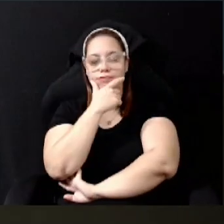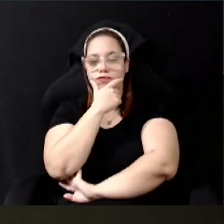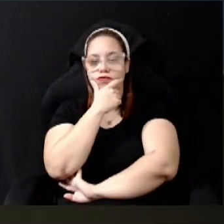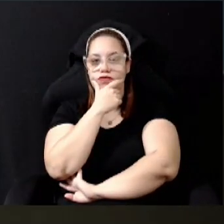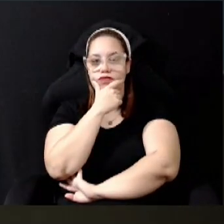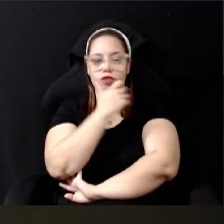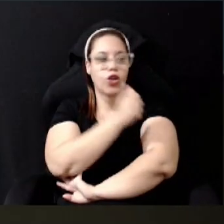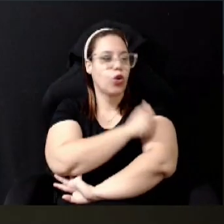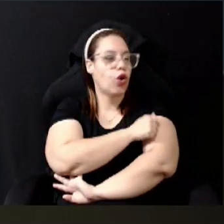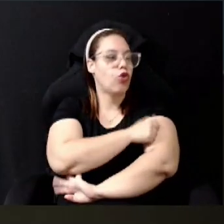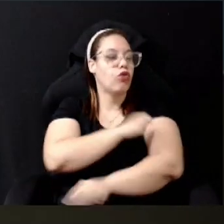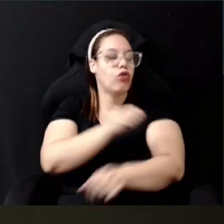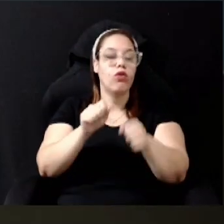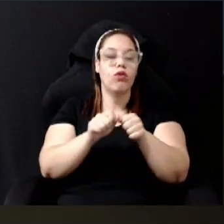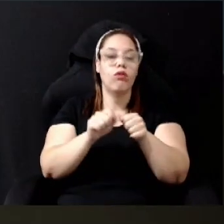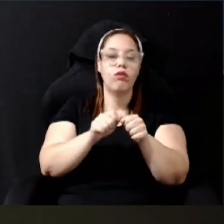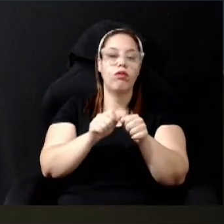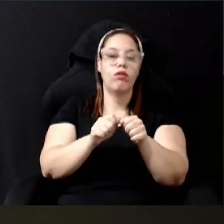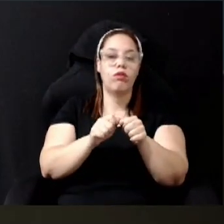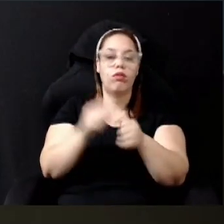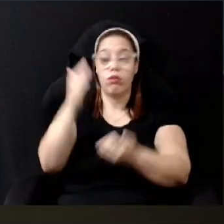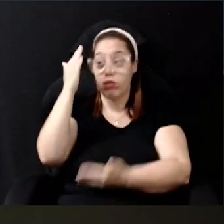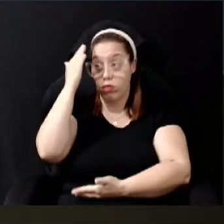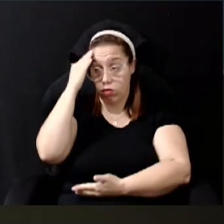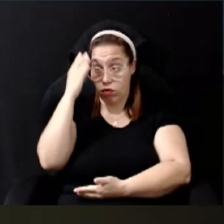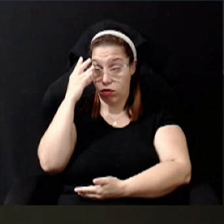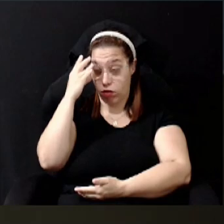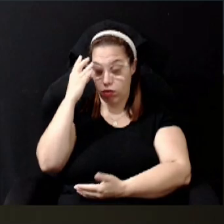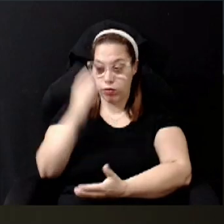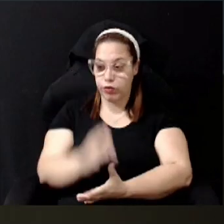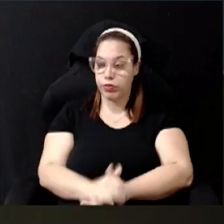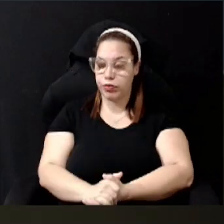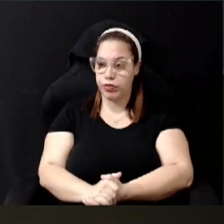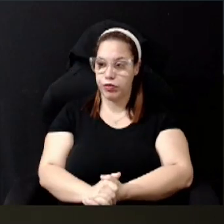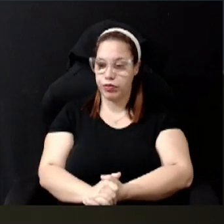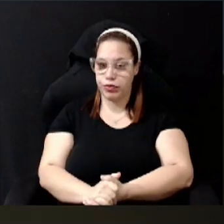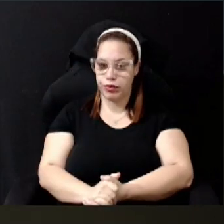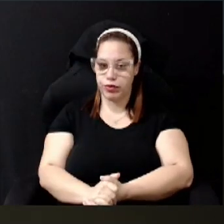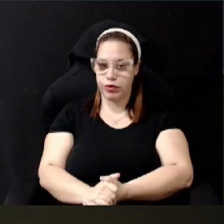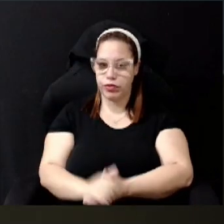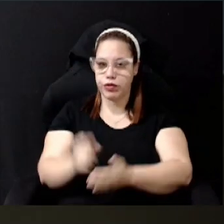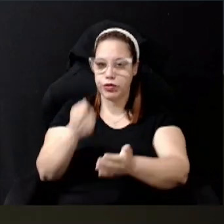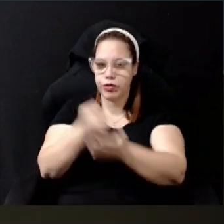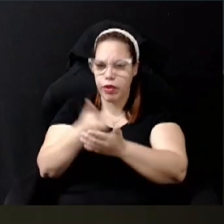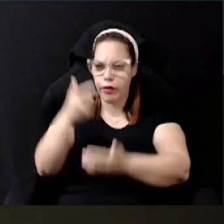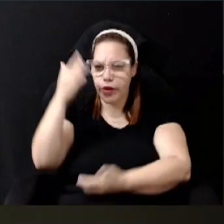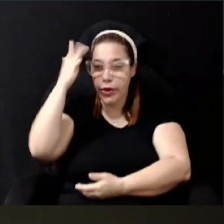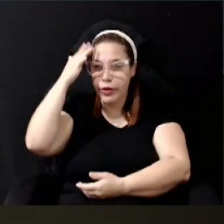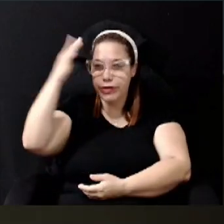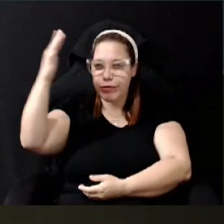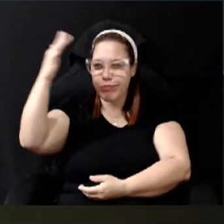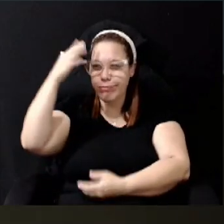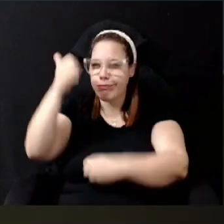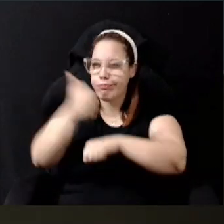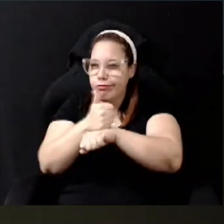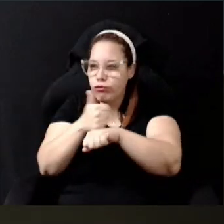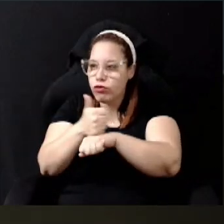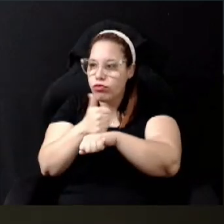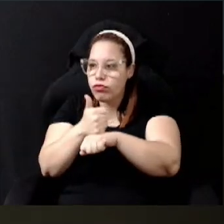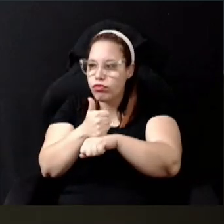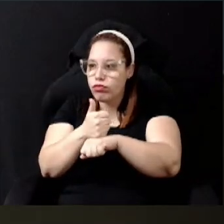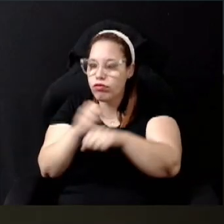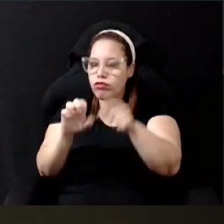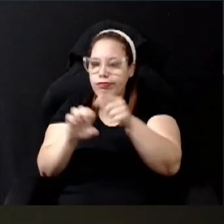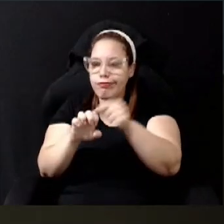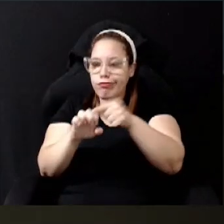a gente entendia, a gente vendia um sonho para o aluno, a formação, a empregabilidade. E